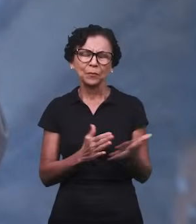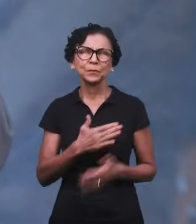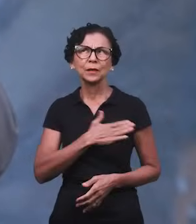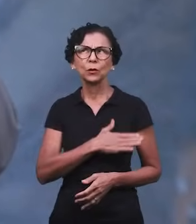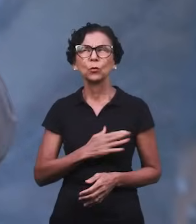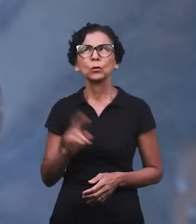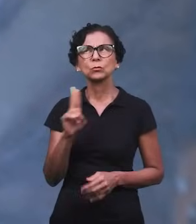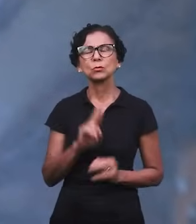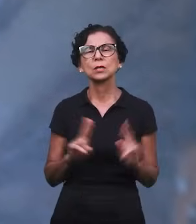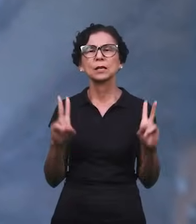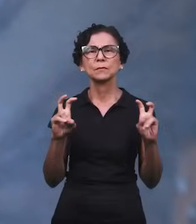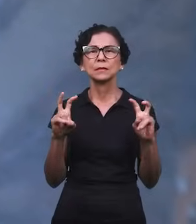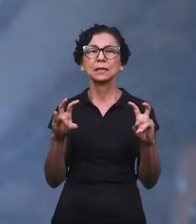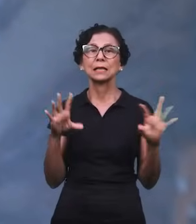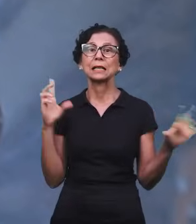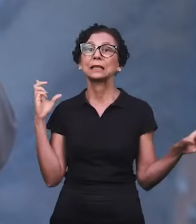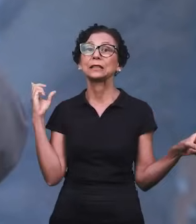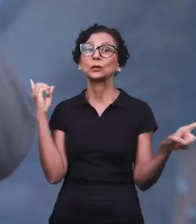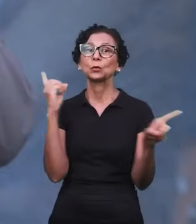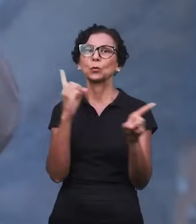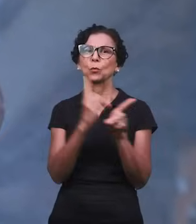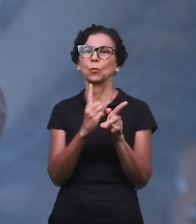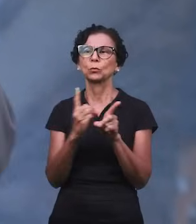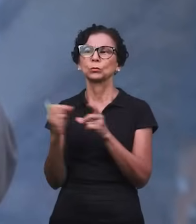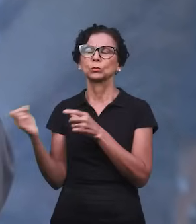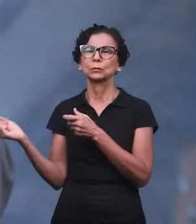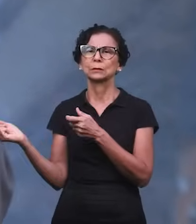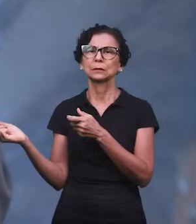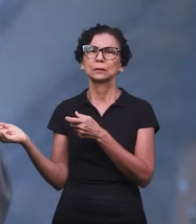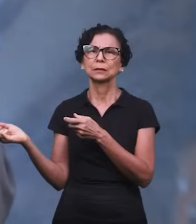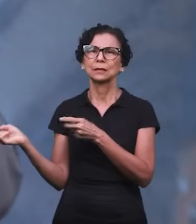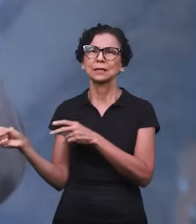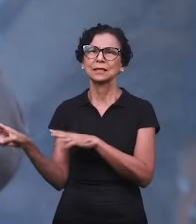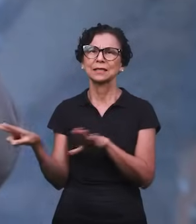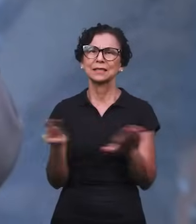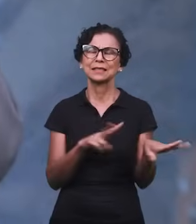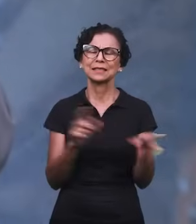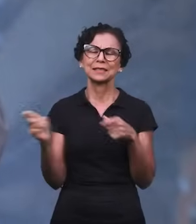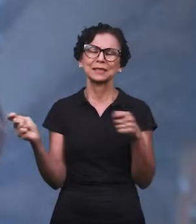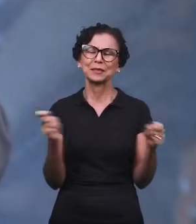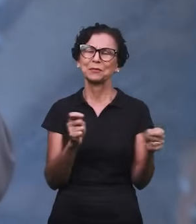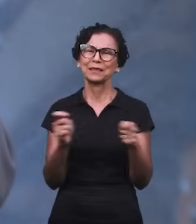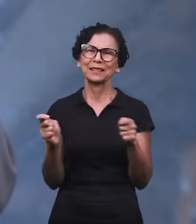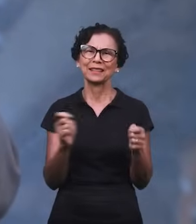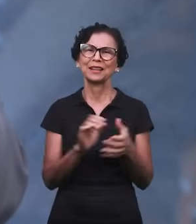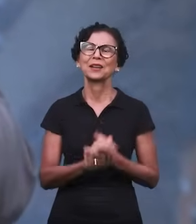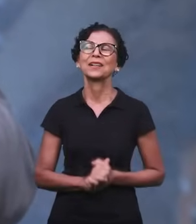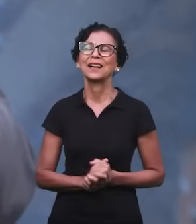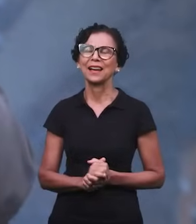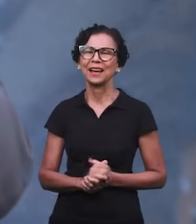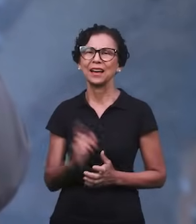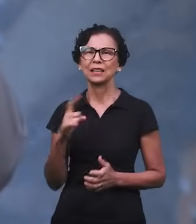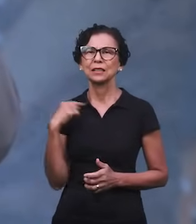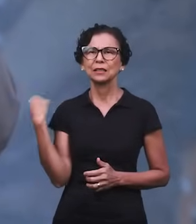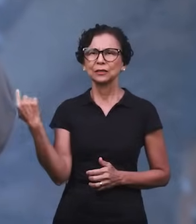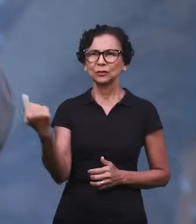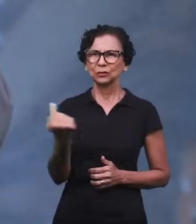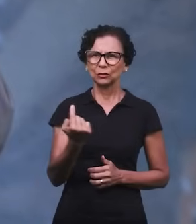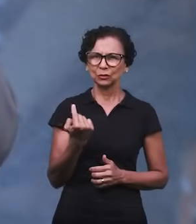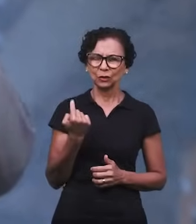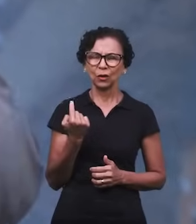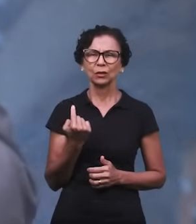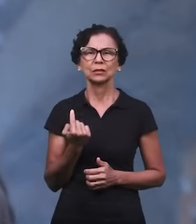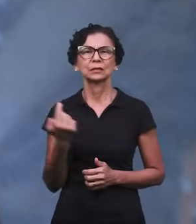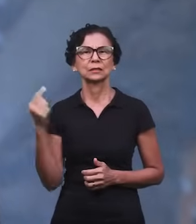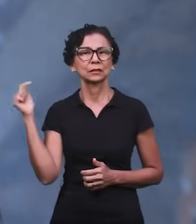nos assistindo pelo canal do YouTube, que escolheu a hora de assistir o programa, por ser mais conveniente para você. Você que está nos assistindo